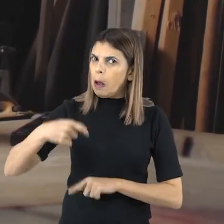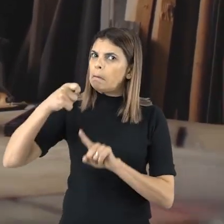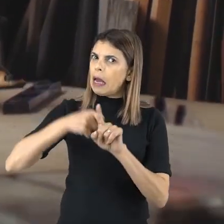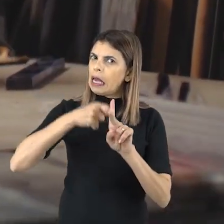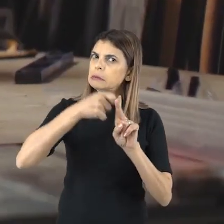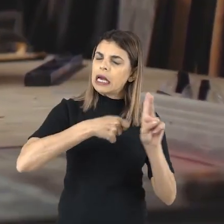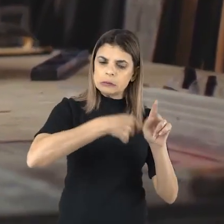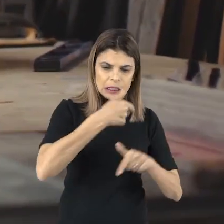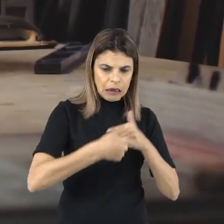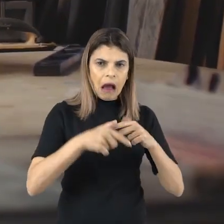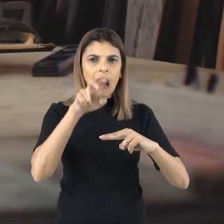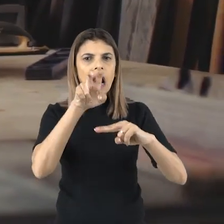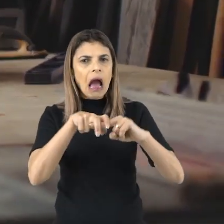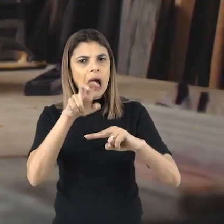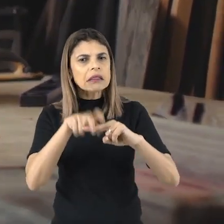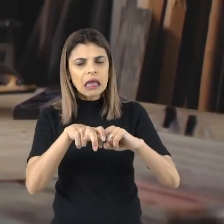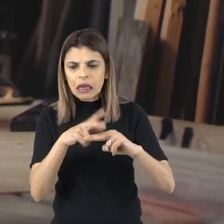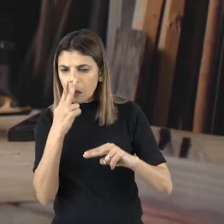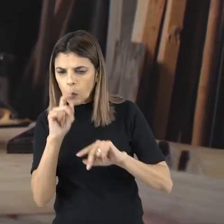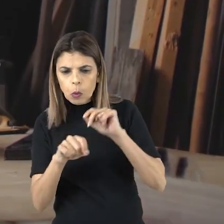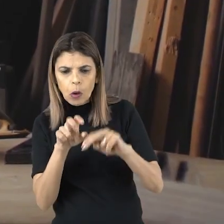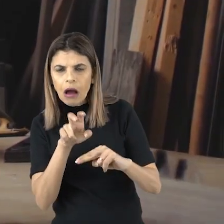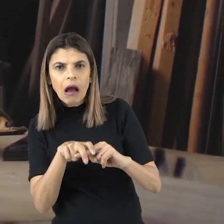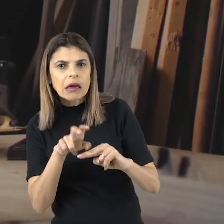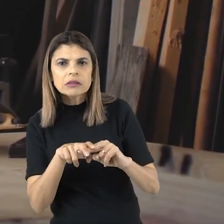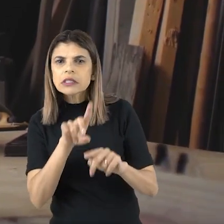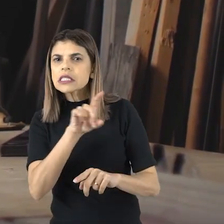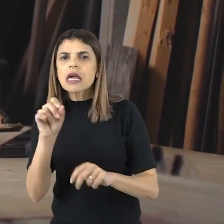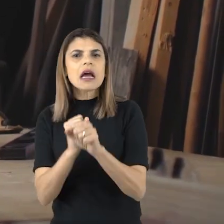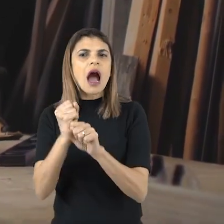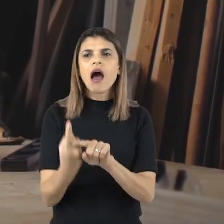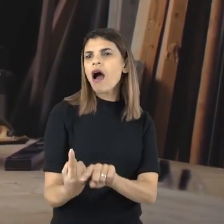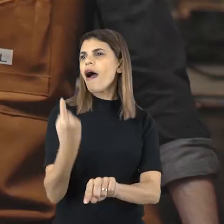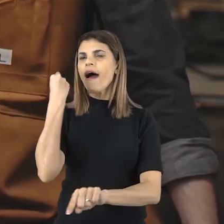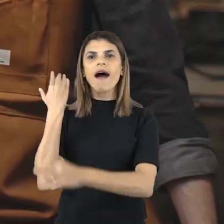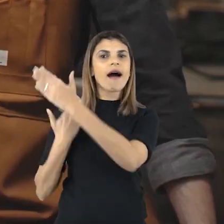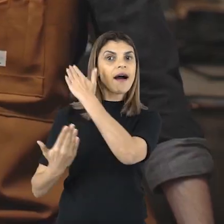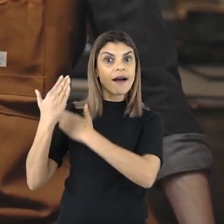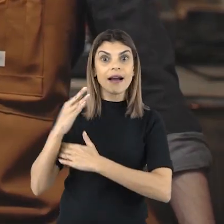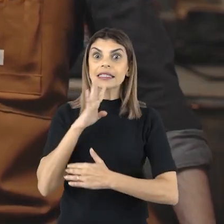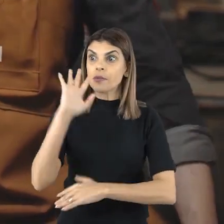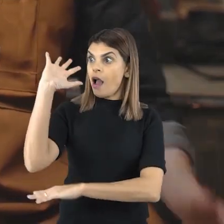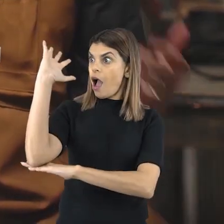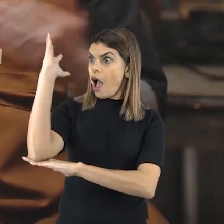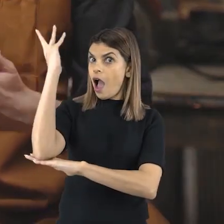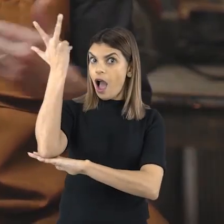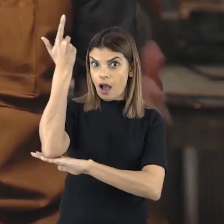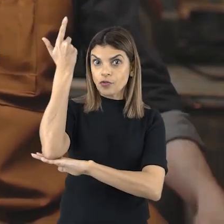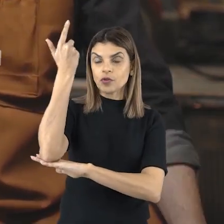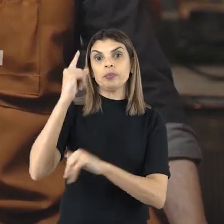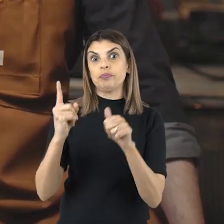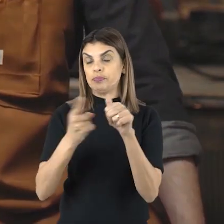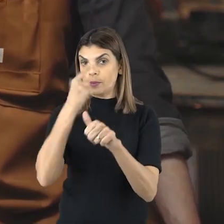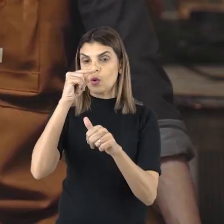olha, nós entendemos que esta cadeira começou basicamente há 100 anos atrás. Quando essa árvore